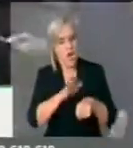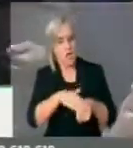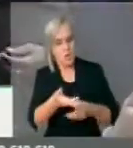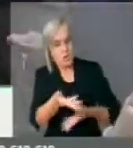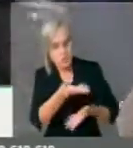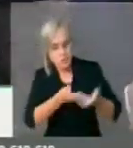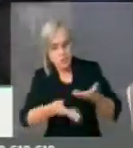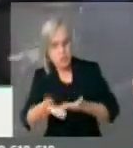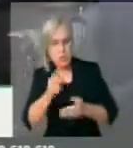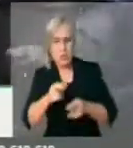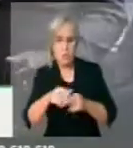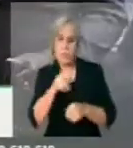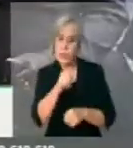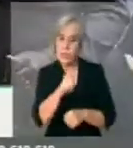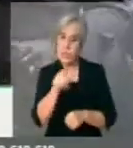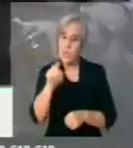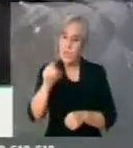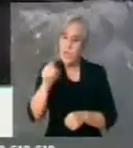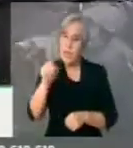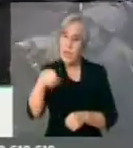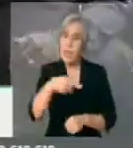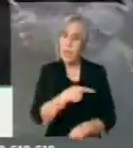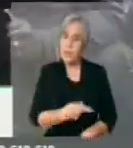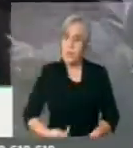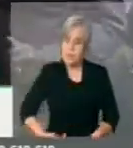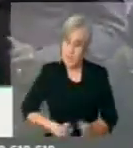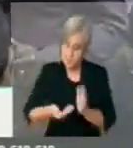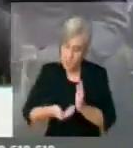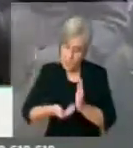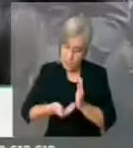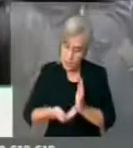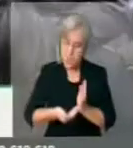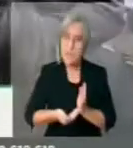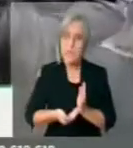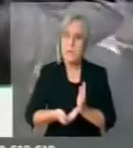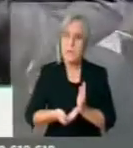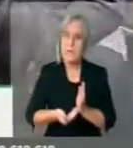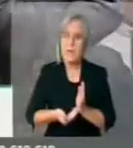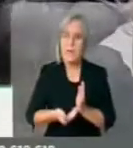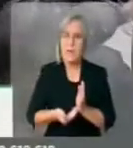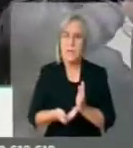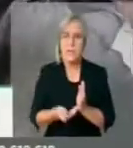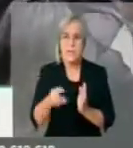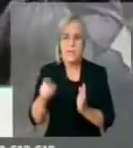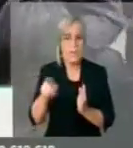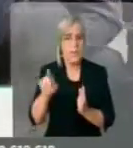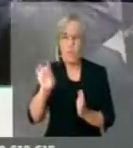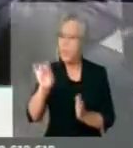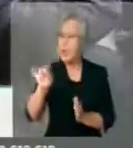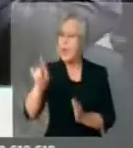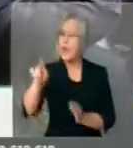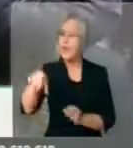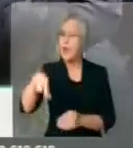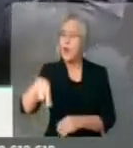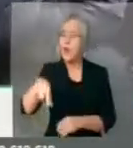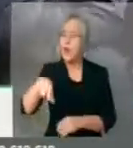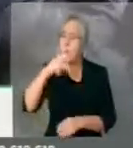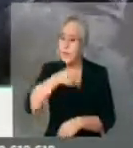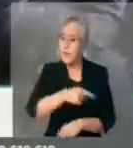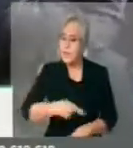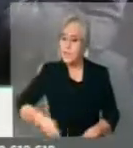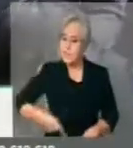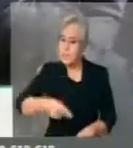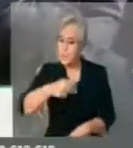na verdade ele é o presidente da Câmara dos Deputados e não apenas presidente de quem votou